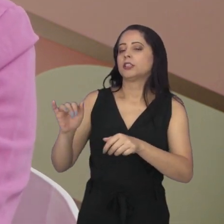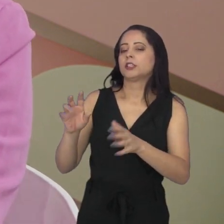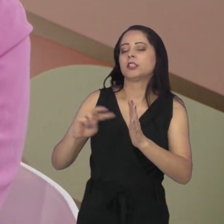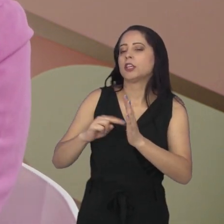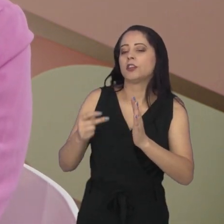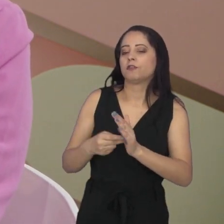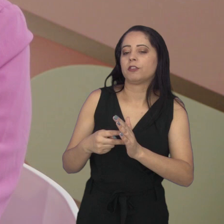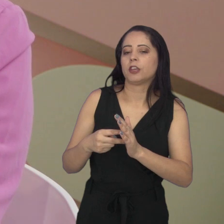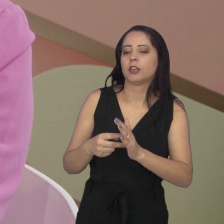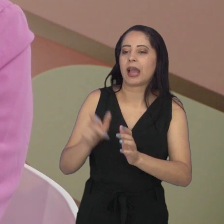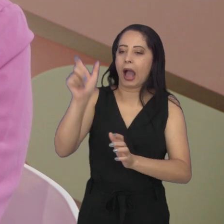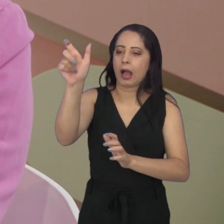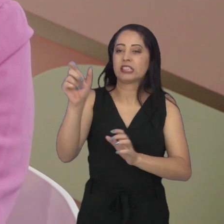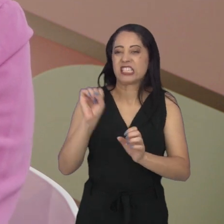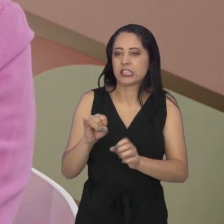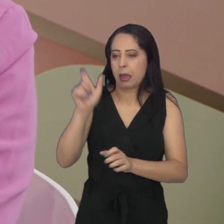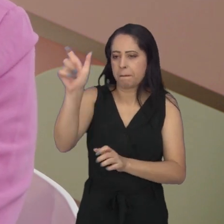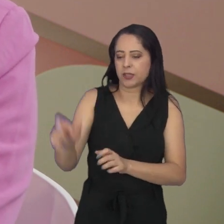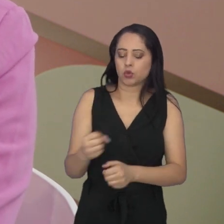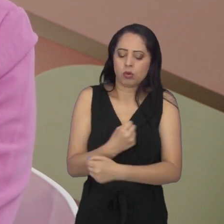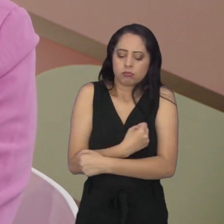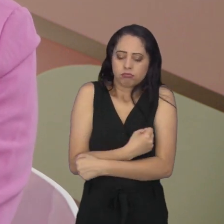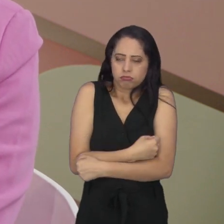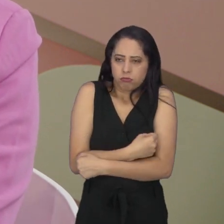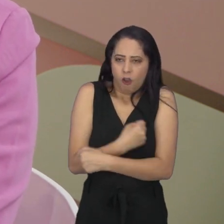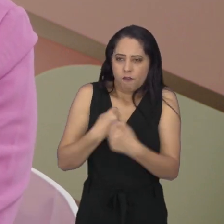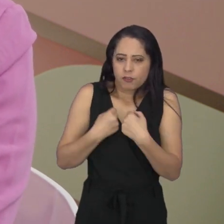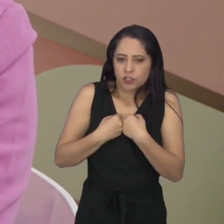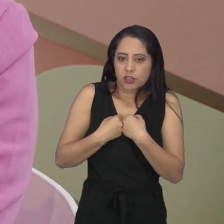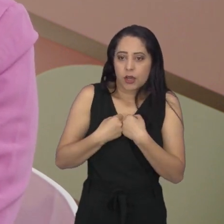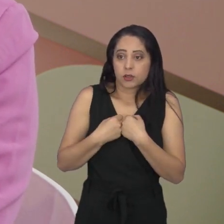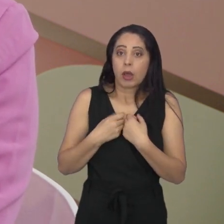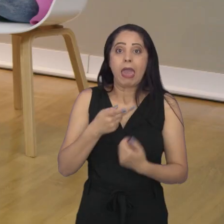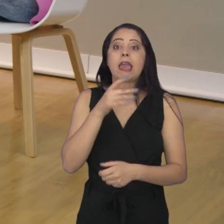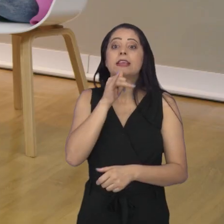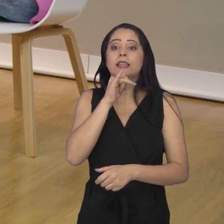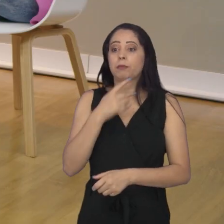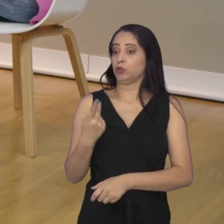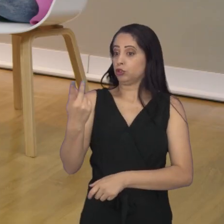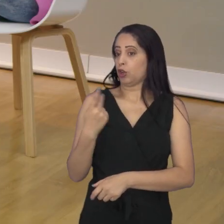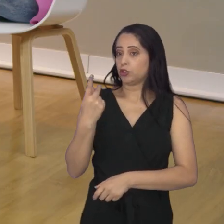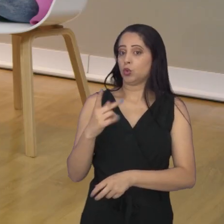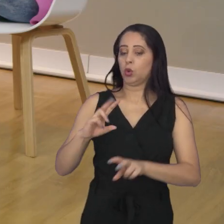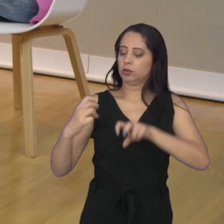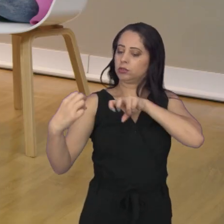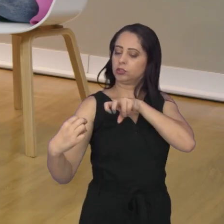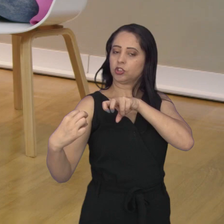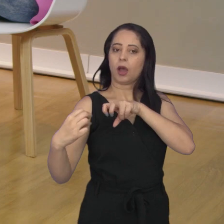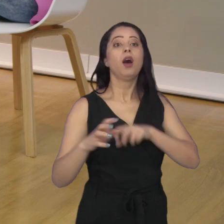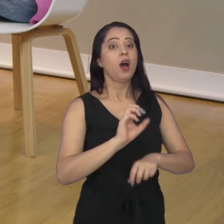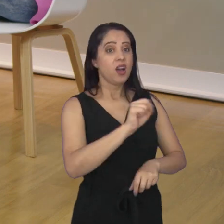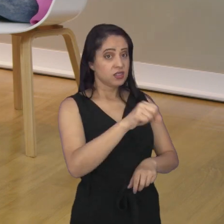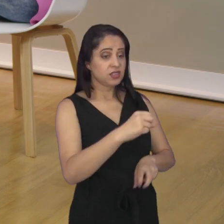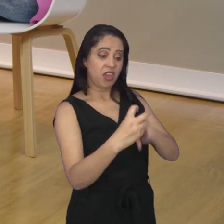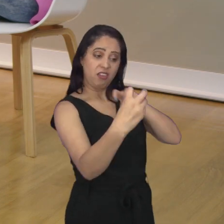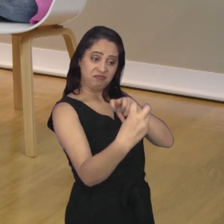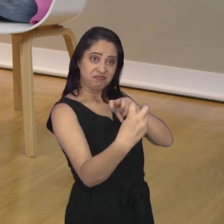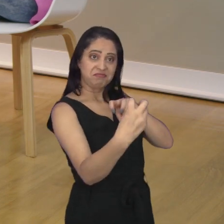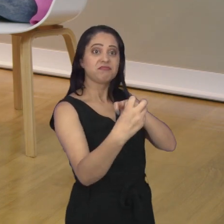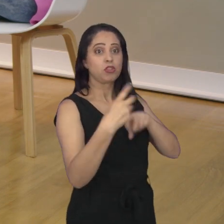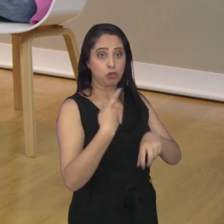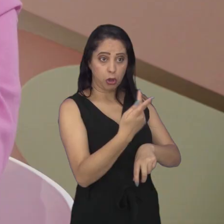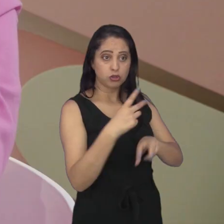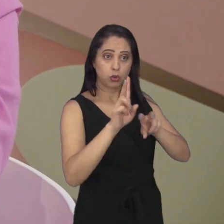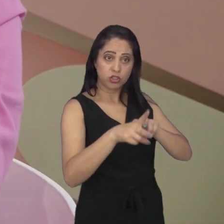pessoa que está mais fechada. Sim. Ou seja, nós duas já estamos em rapport. espelhadas. Sim, o tempo todo, desde o começo do Desde o programa. começo. O